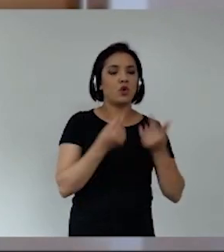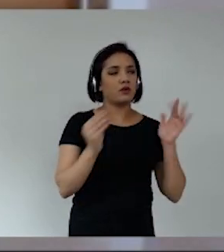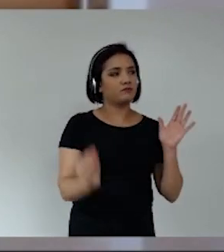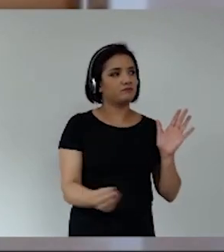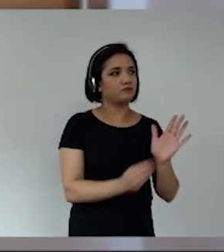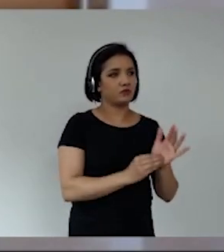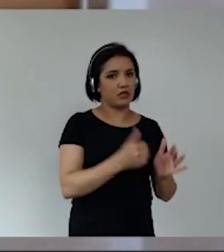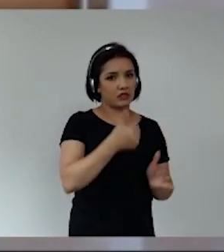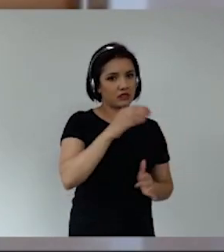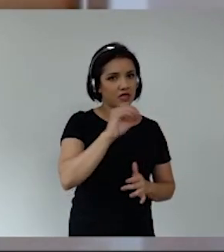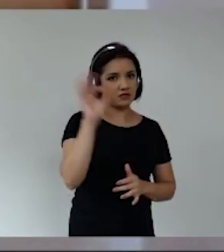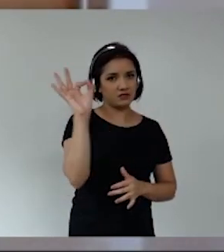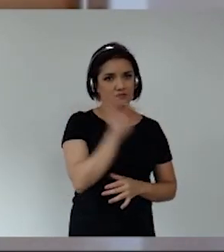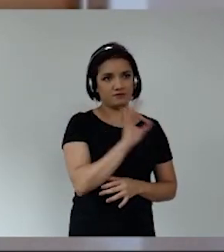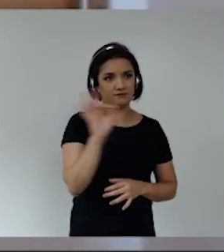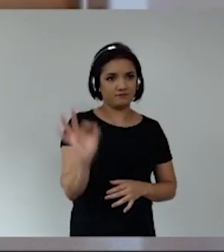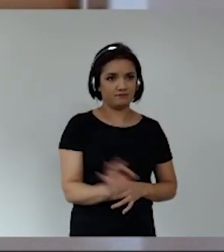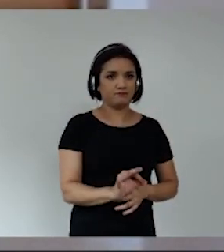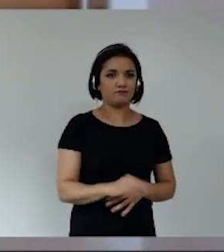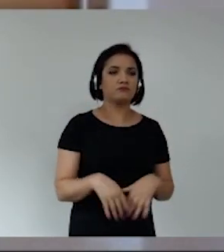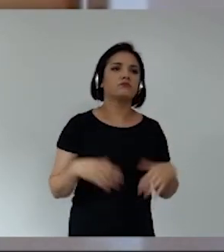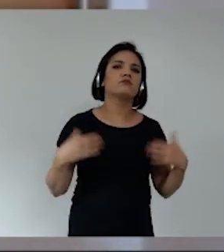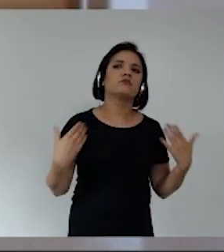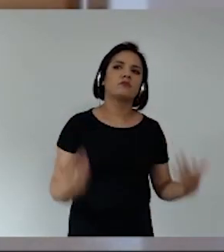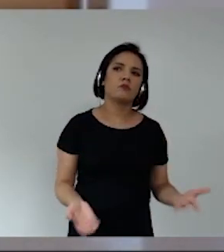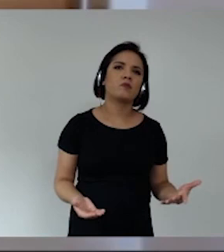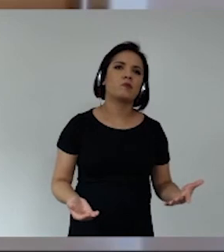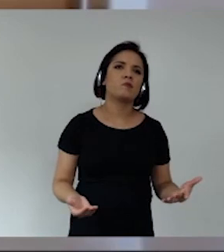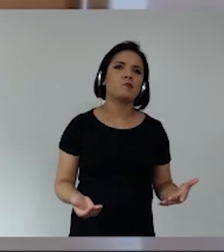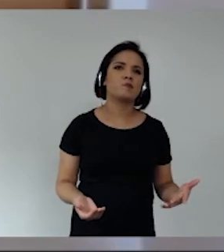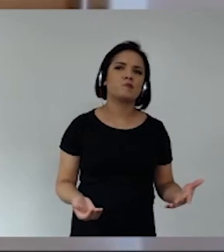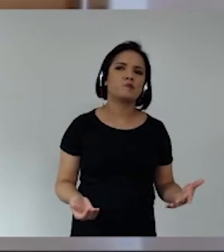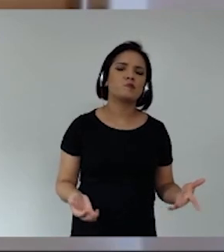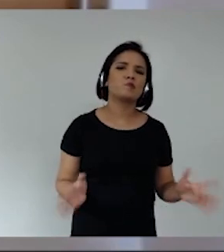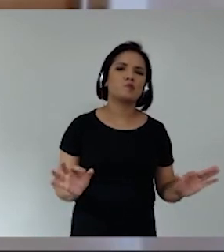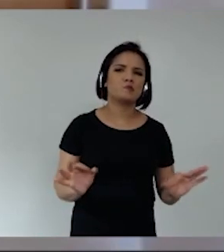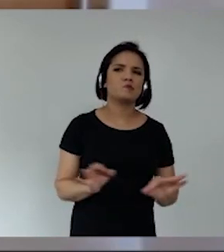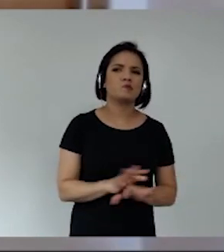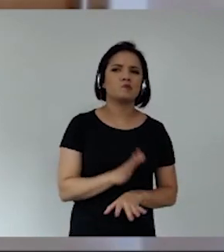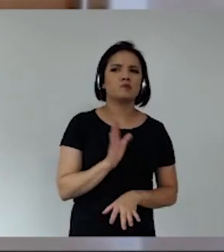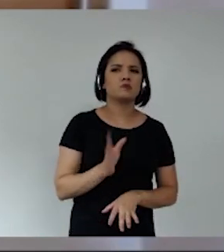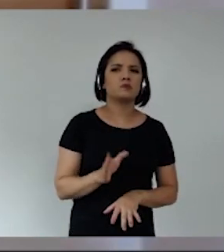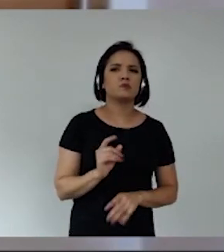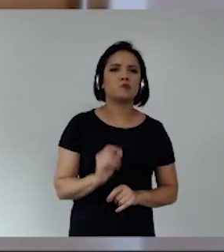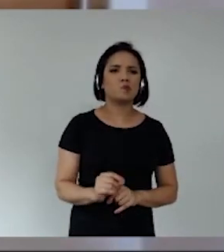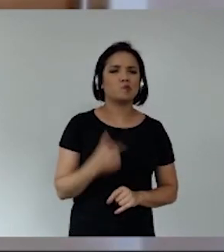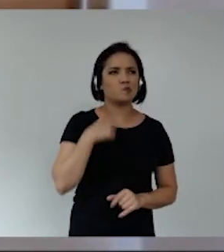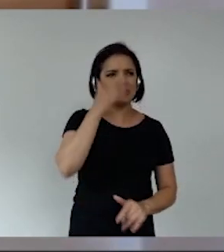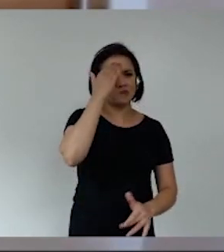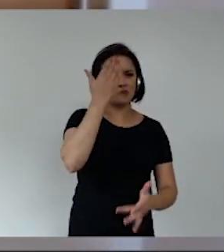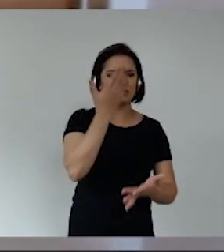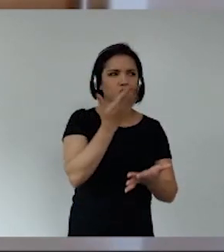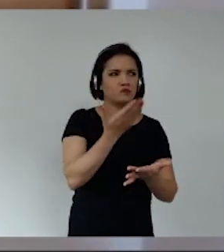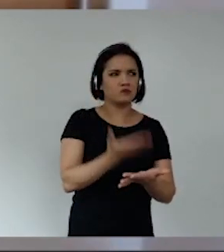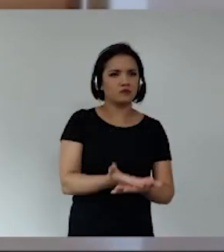de 10%. Então, concluindo, doutor Luiz, para lhe devolver a palavra, eu acredito